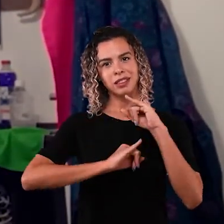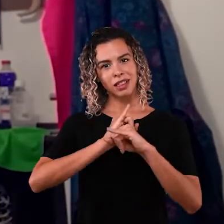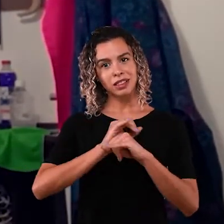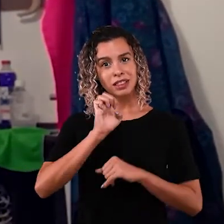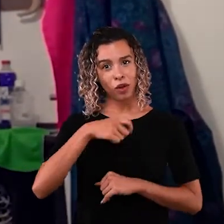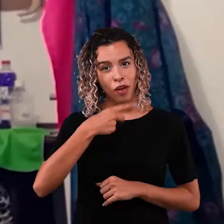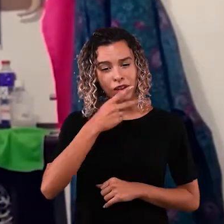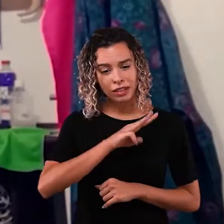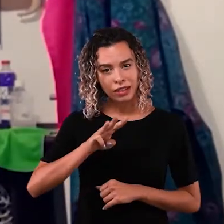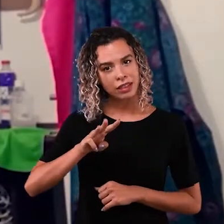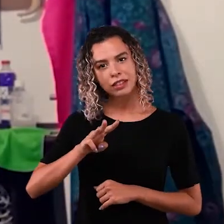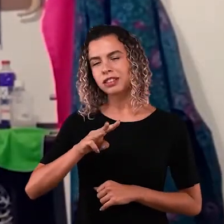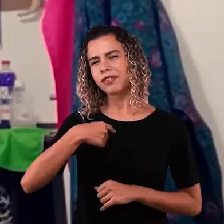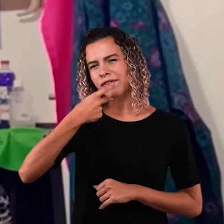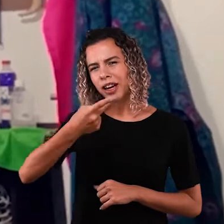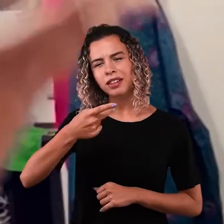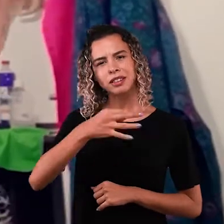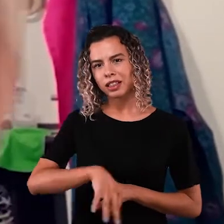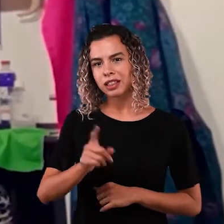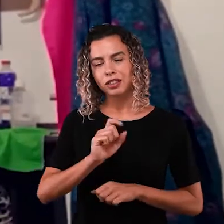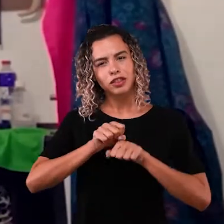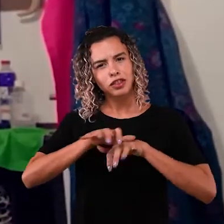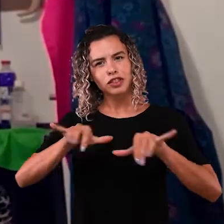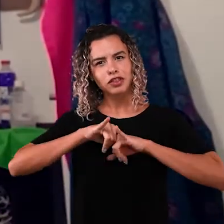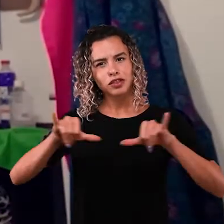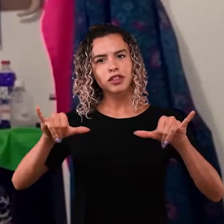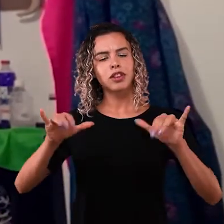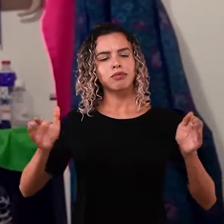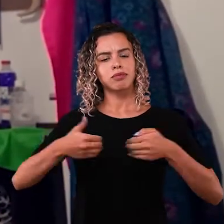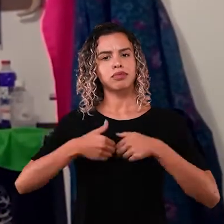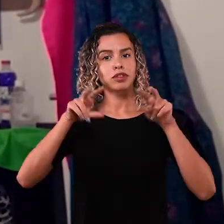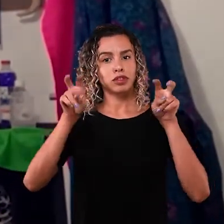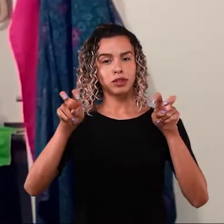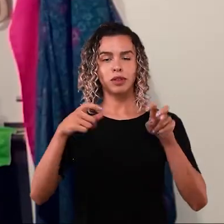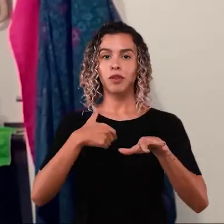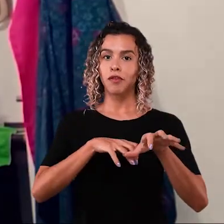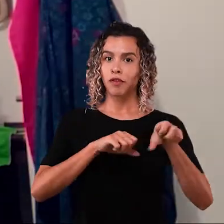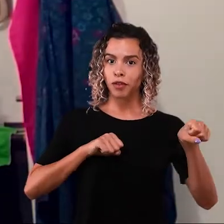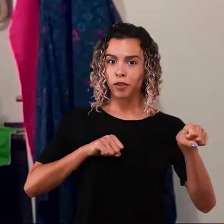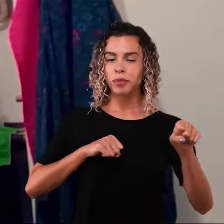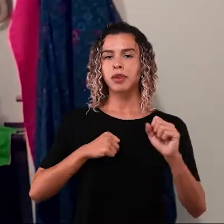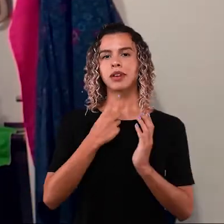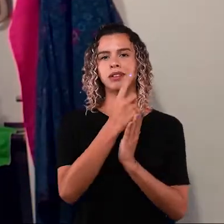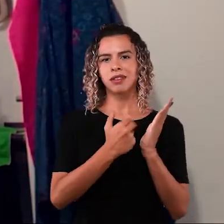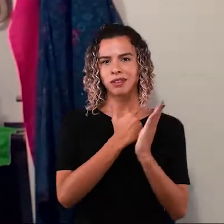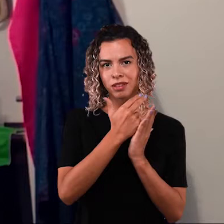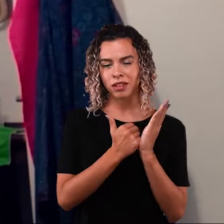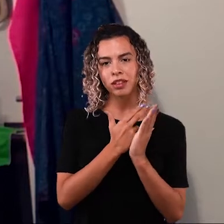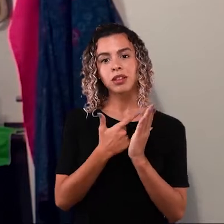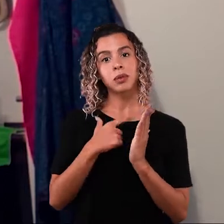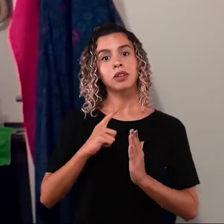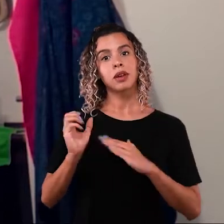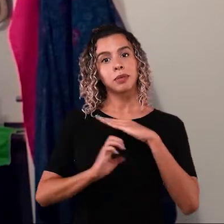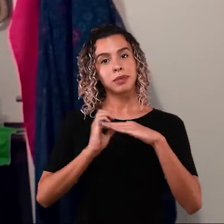Não Sai Direito, divulgando sobre a força do STEAM e a causa que lhe compete. Sou formado em design, eu